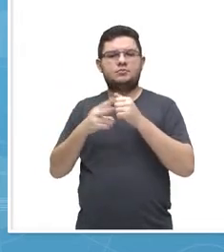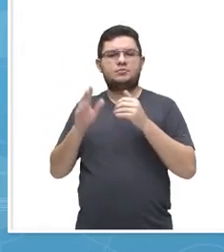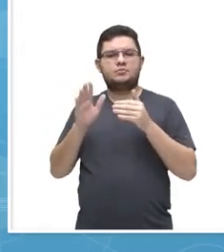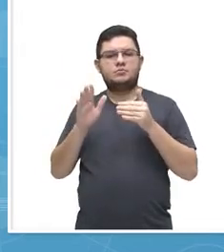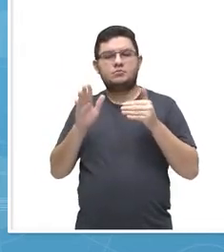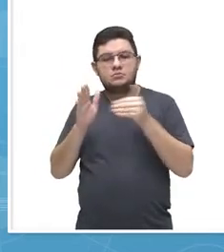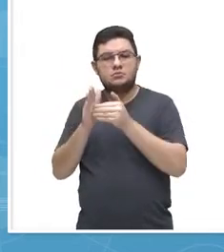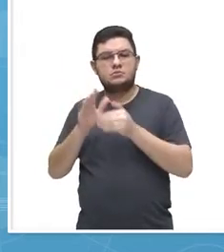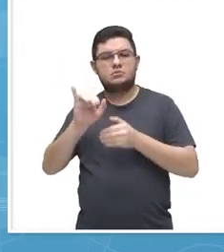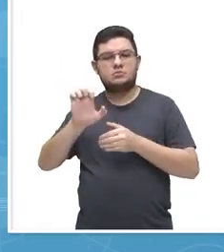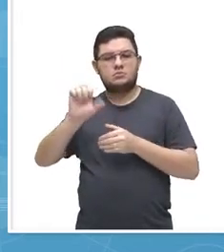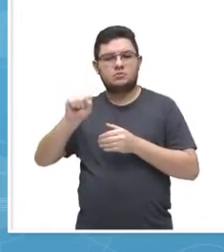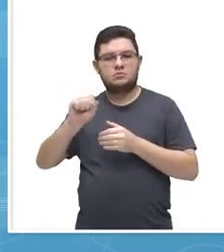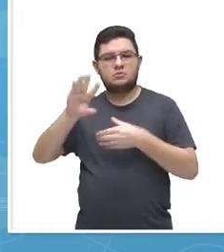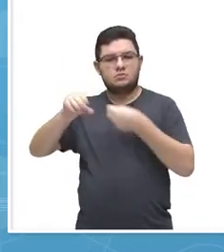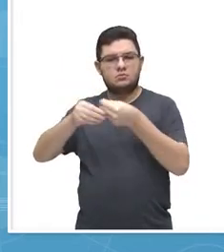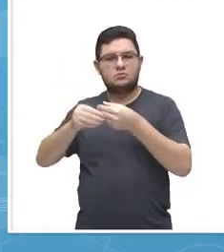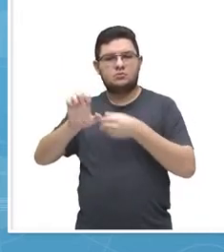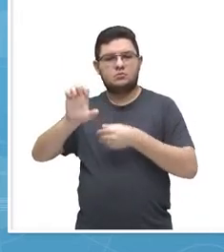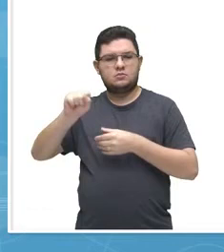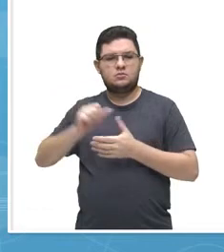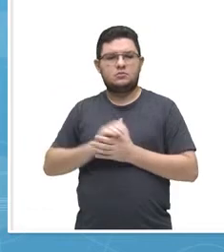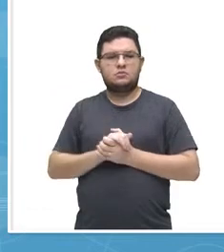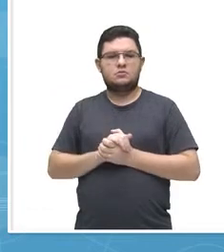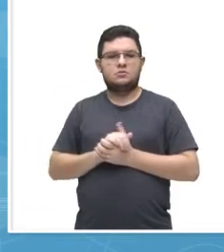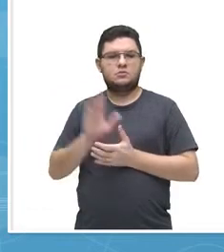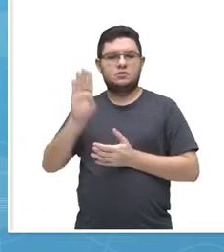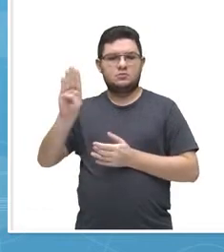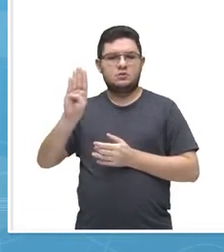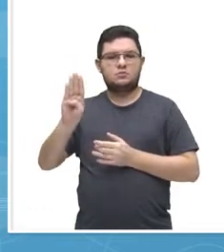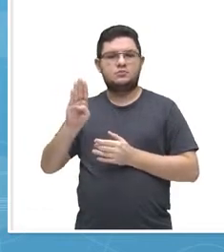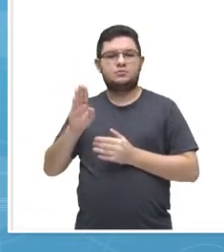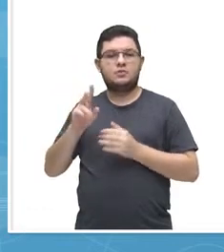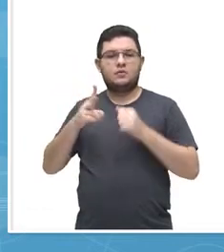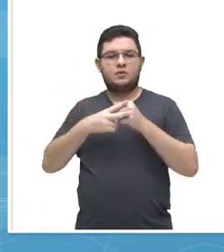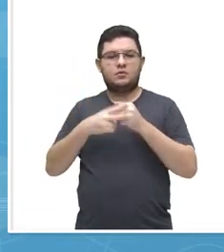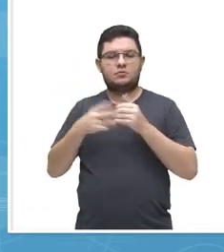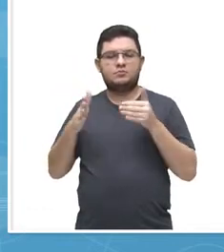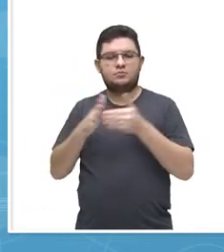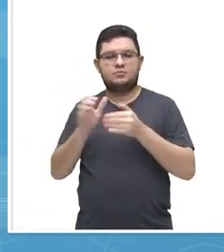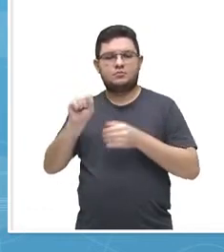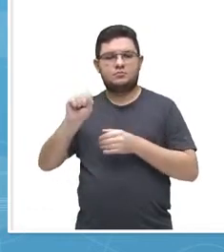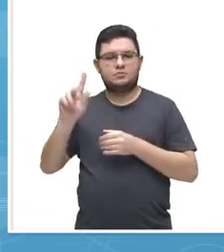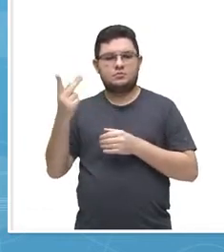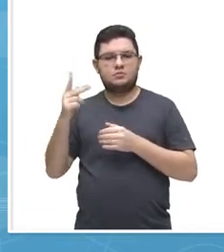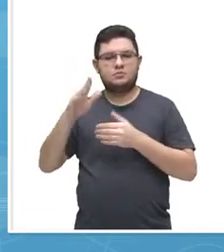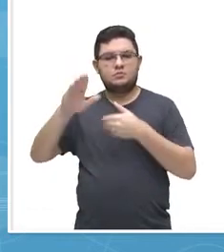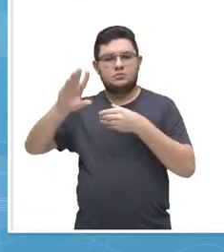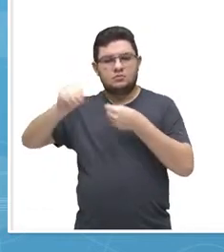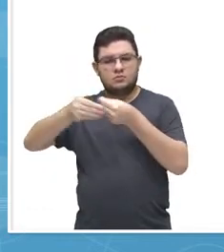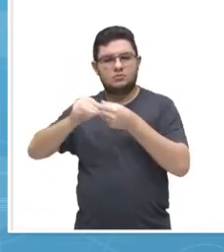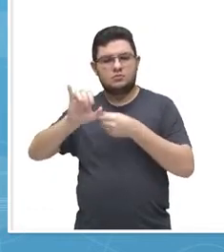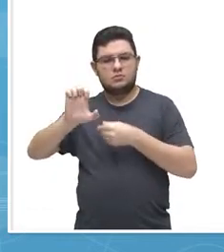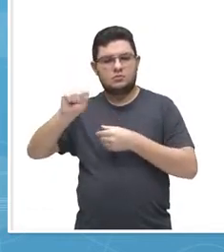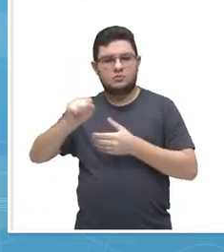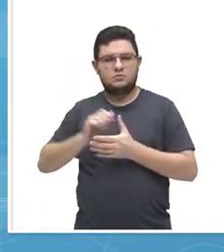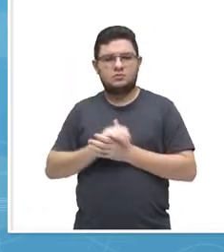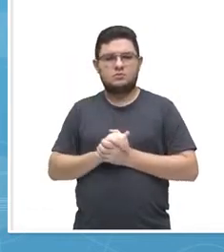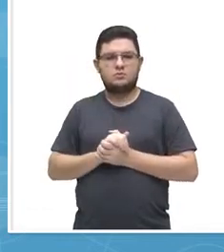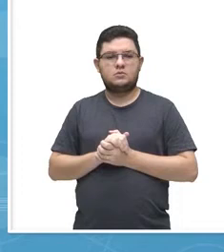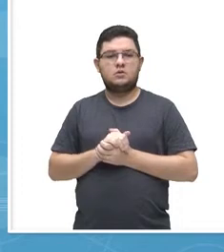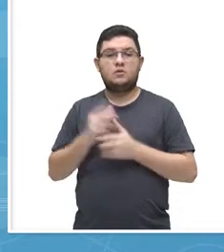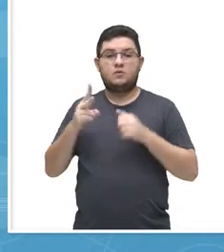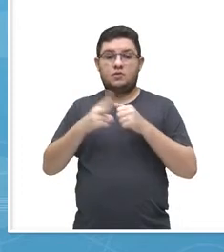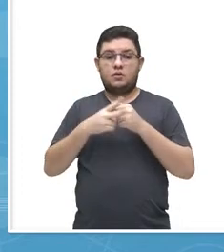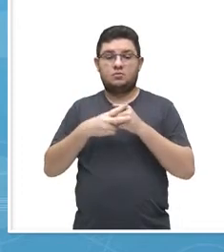mudam para IES. Ou os verbos terminados em Y mudam para IES. Ou a letra D ainda, verbos terminados